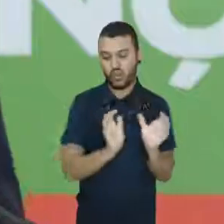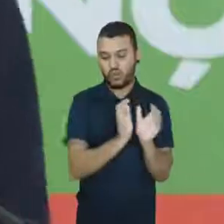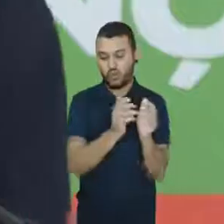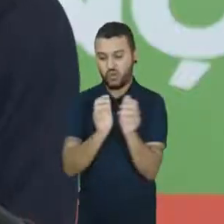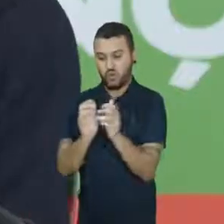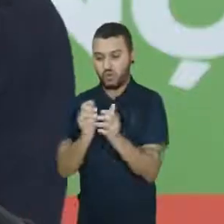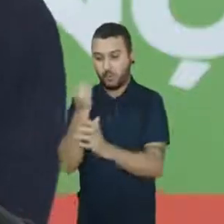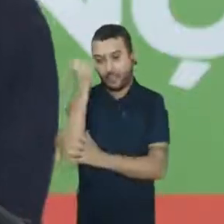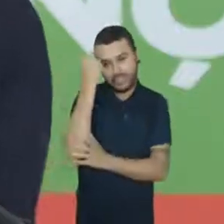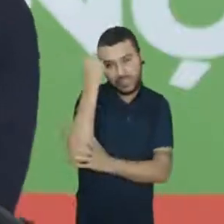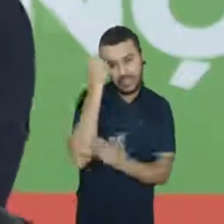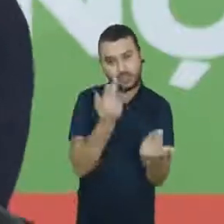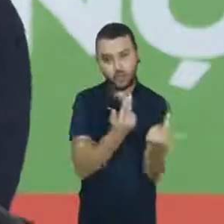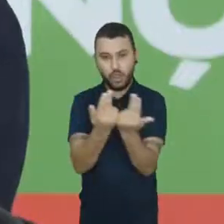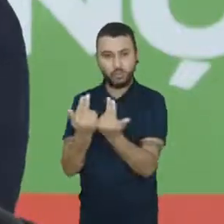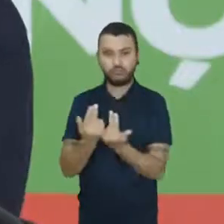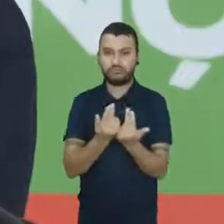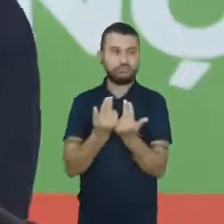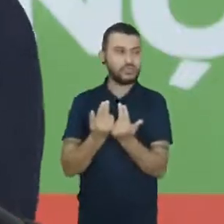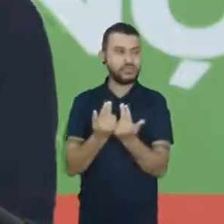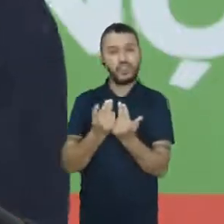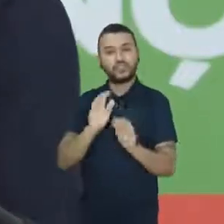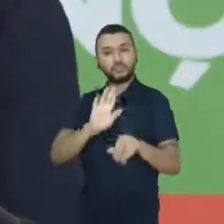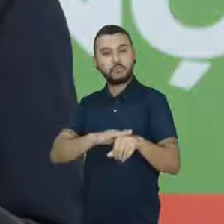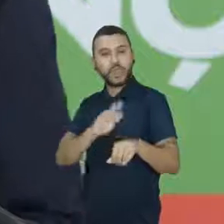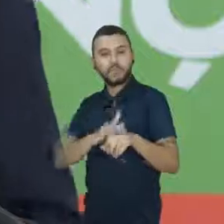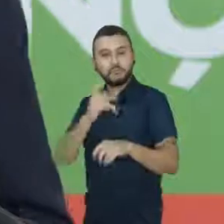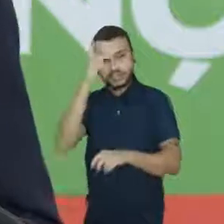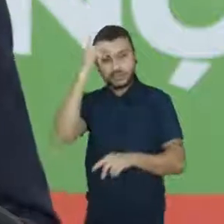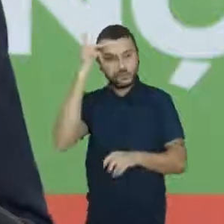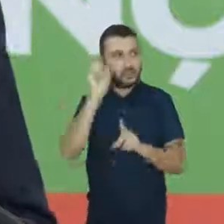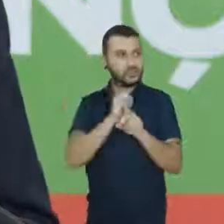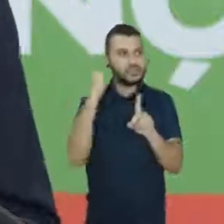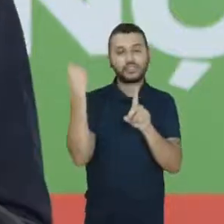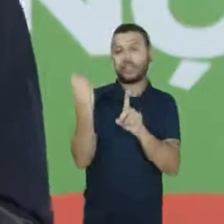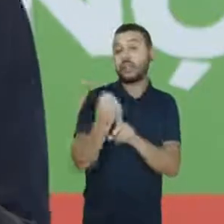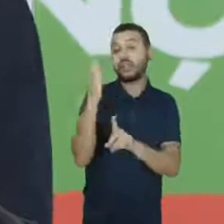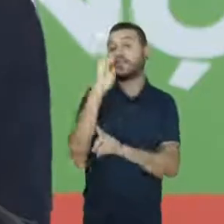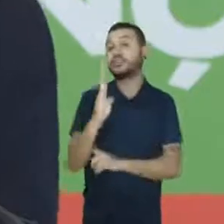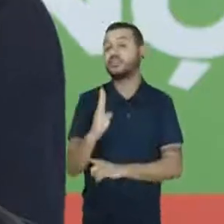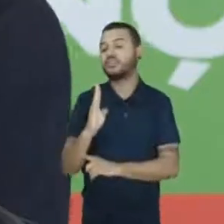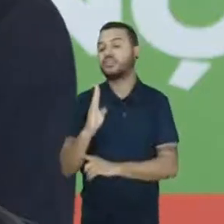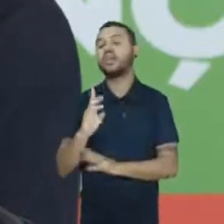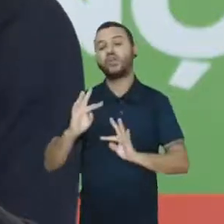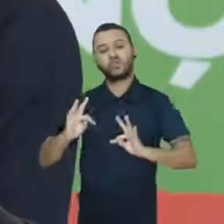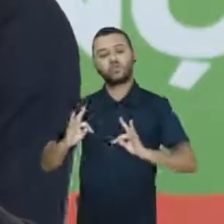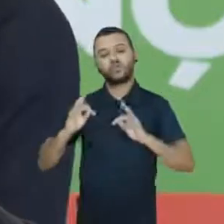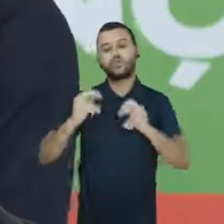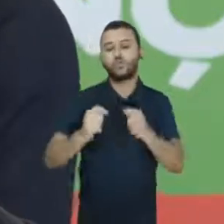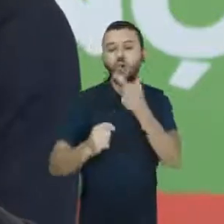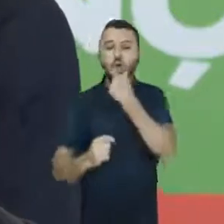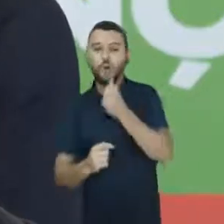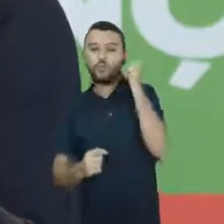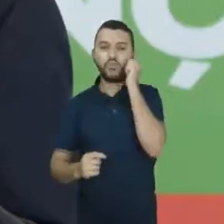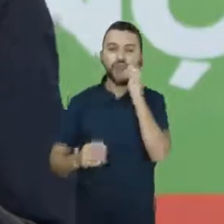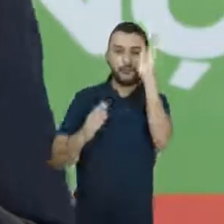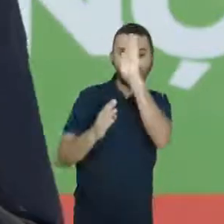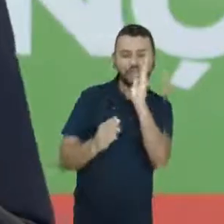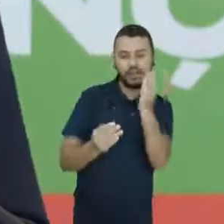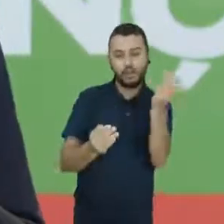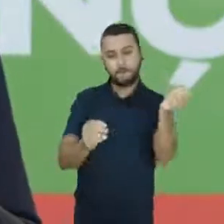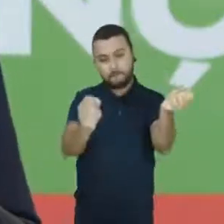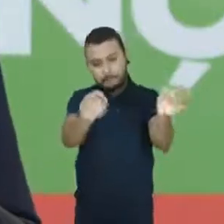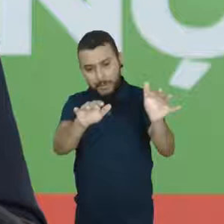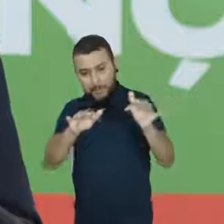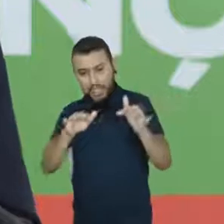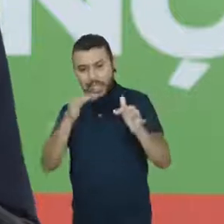não será apenas uma parte da sociedade brasileira, todos os brasileiros e brasileiras de bem, todas as pessoas que amam a